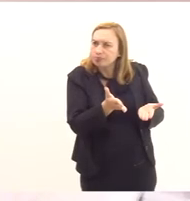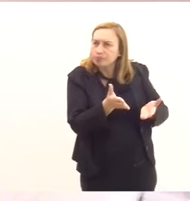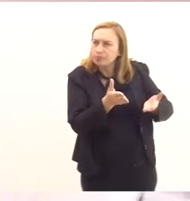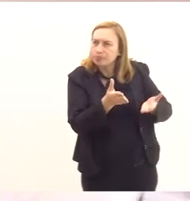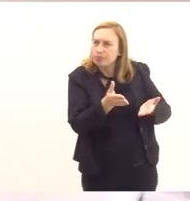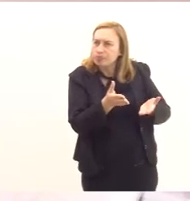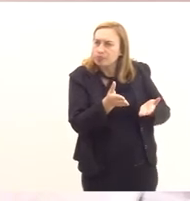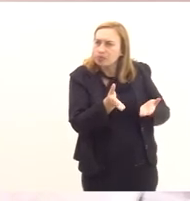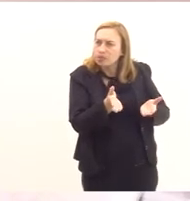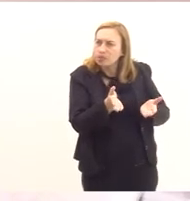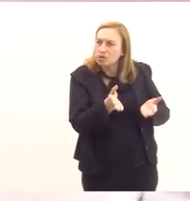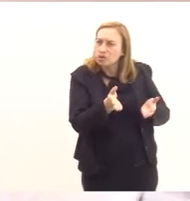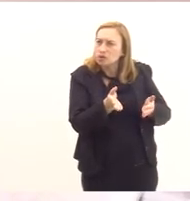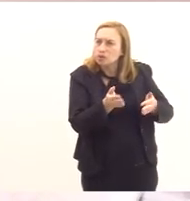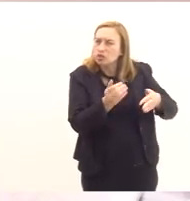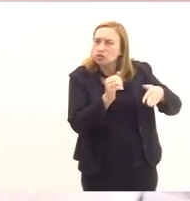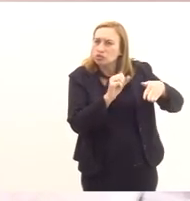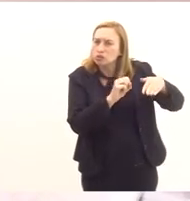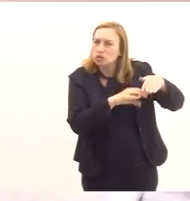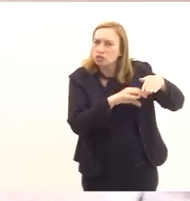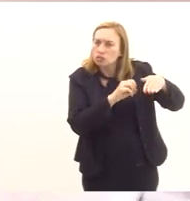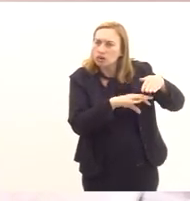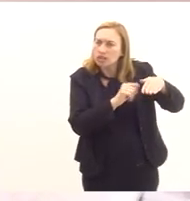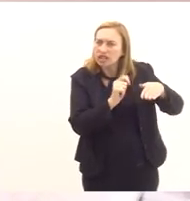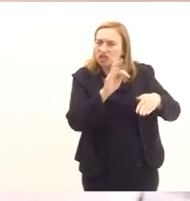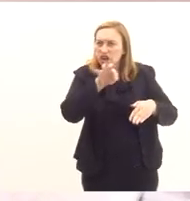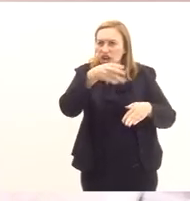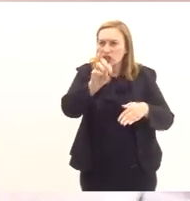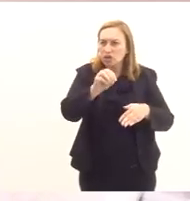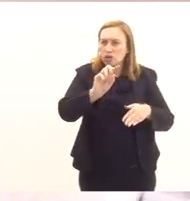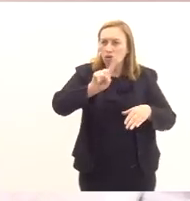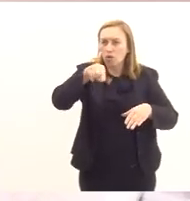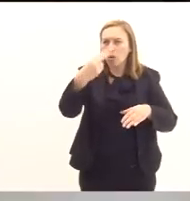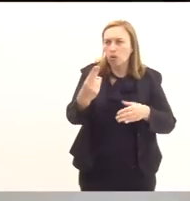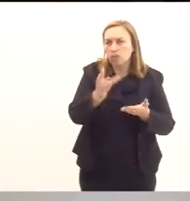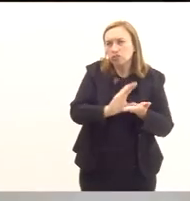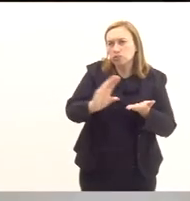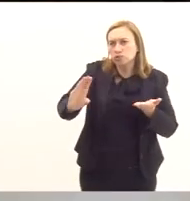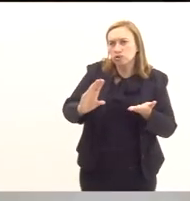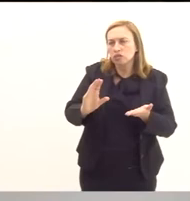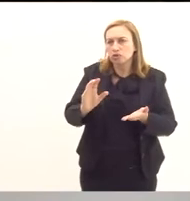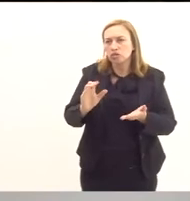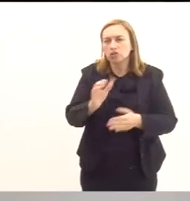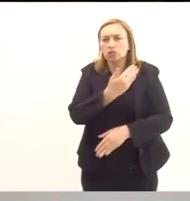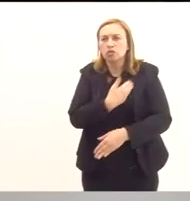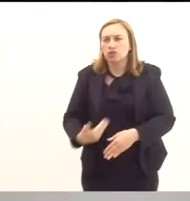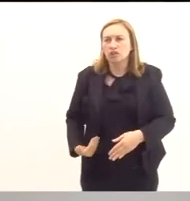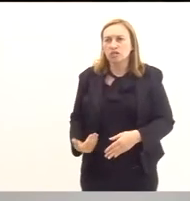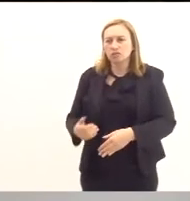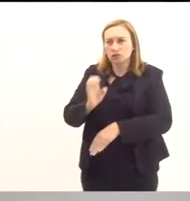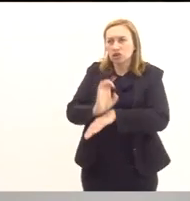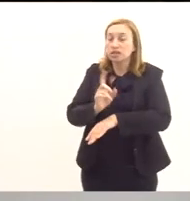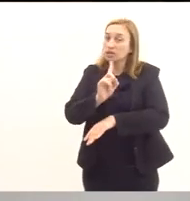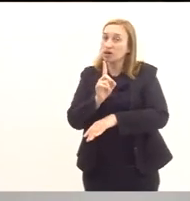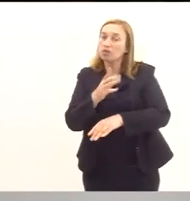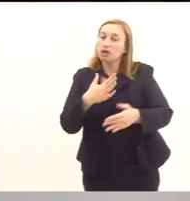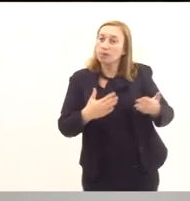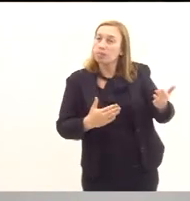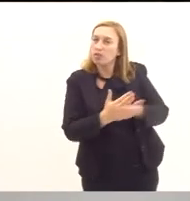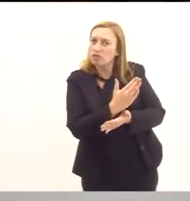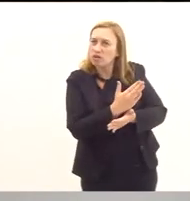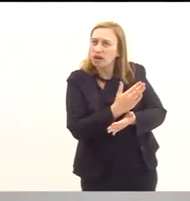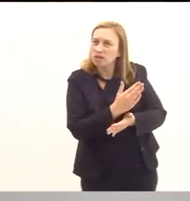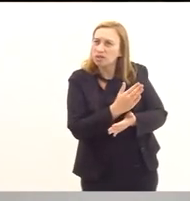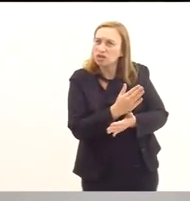caixa da G Rio ou foi apontado numa uma suplementação orçamentária do Governo do Estado algo específico aprovado é